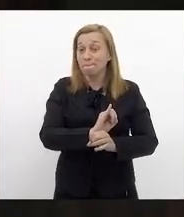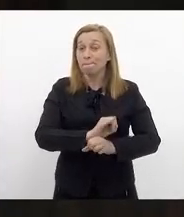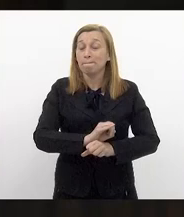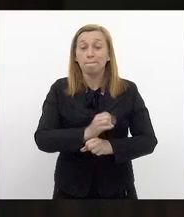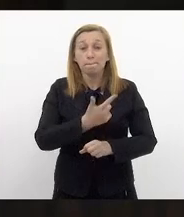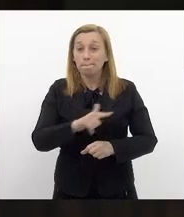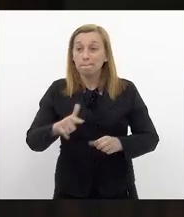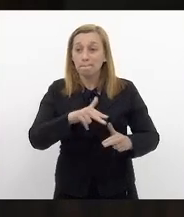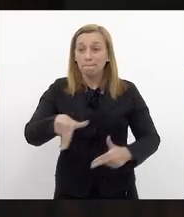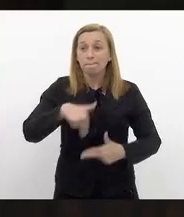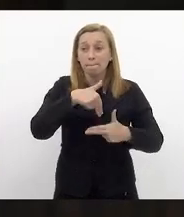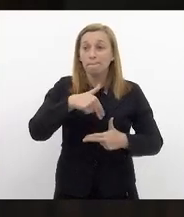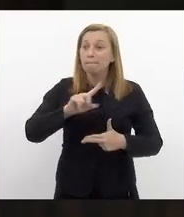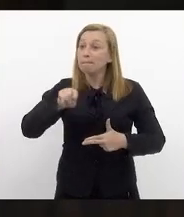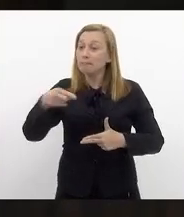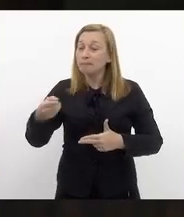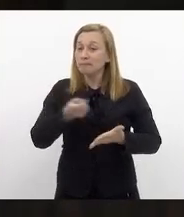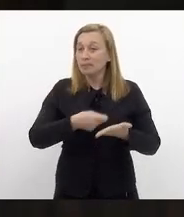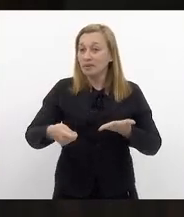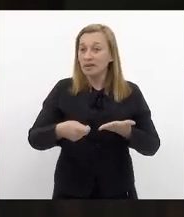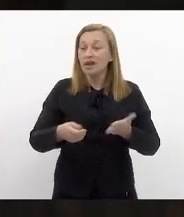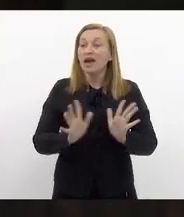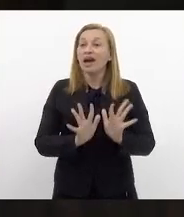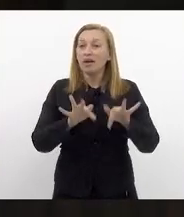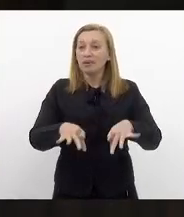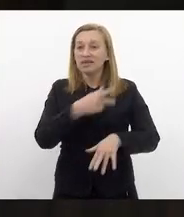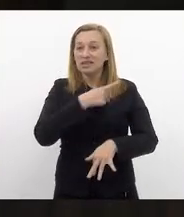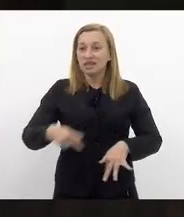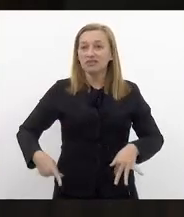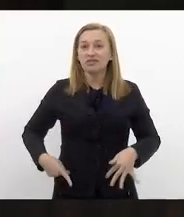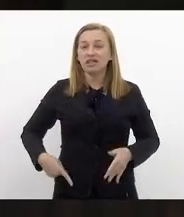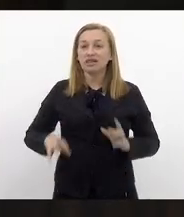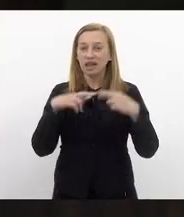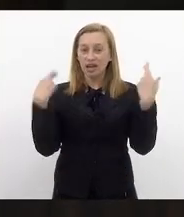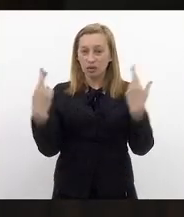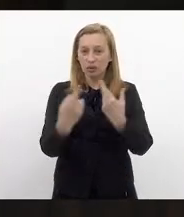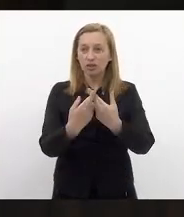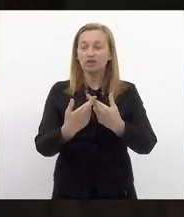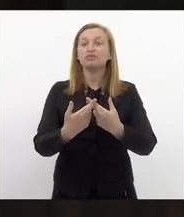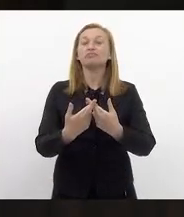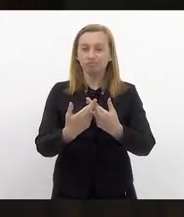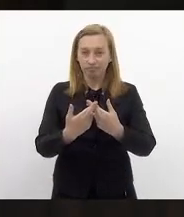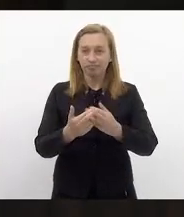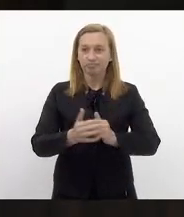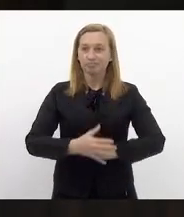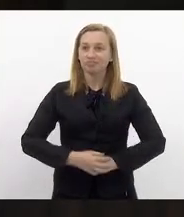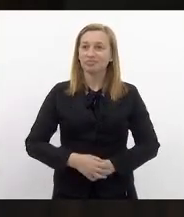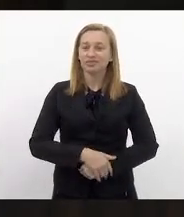Não havendo mais oradores inscritos, a presidência declara encerrada a presente sessão.